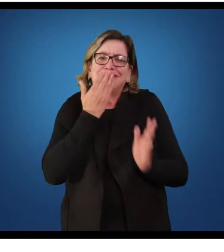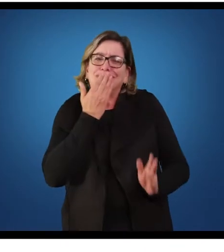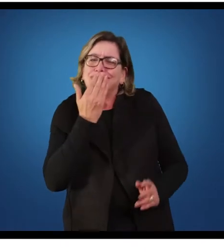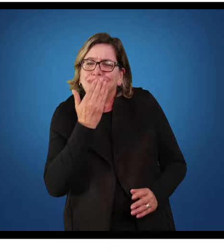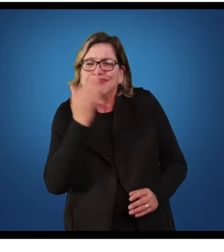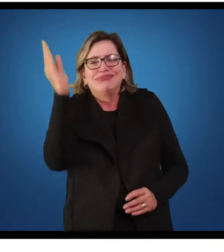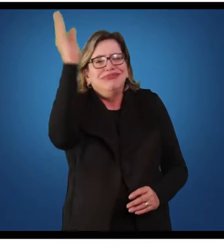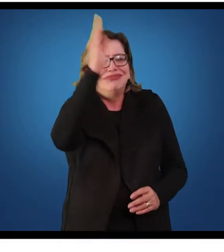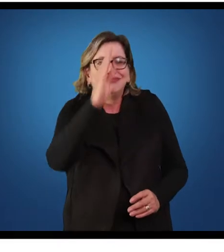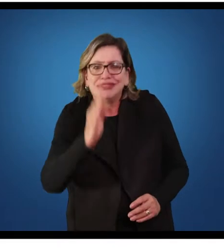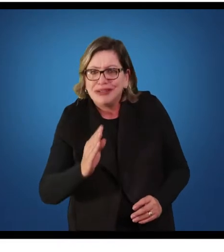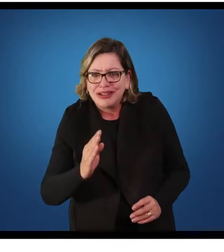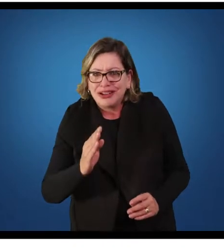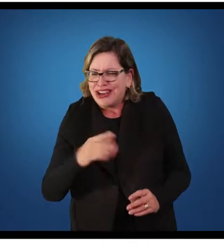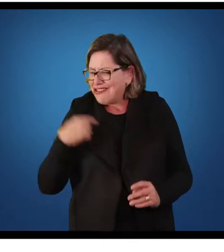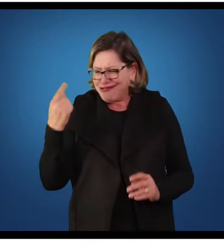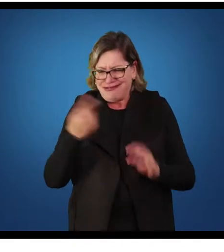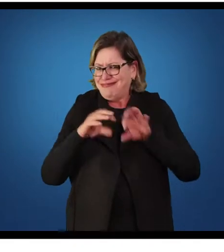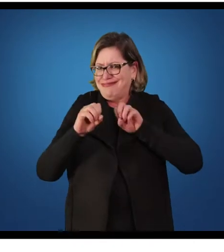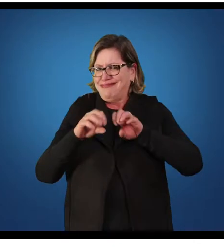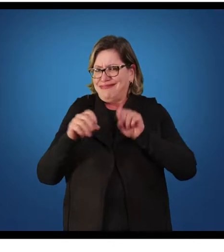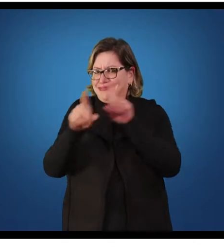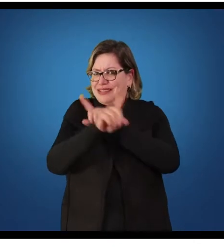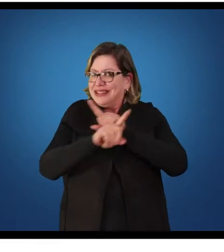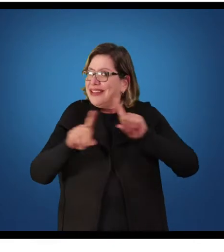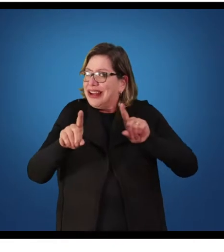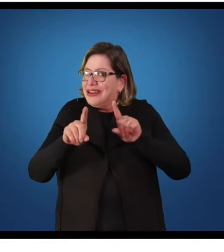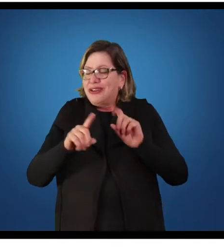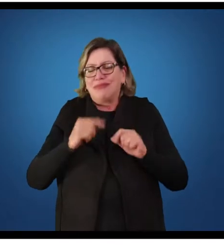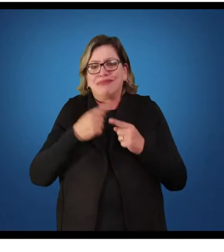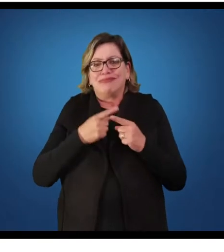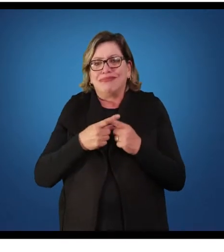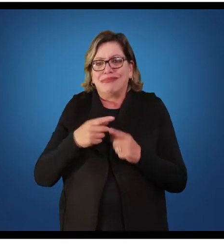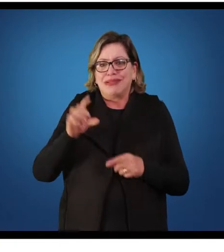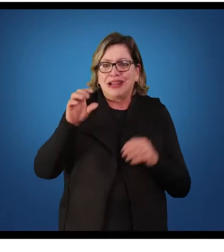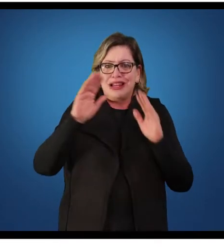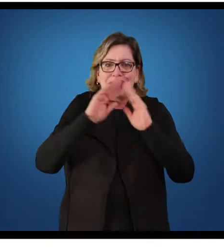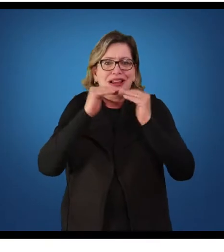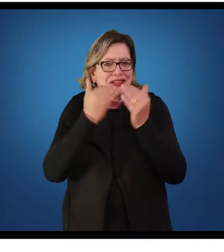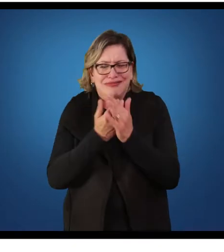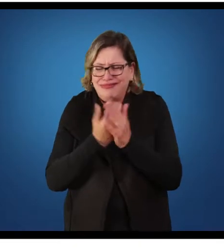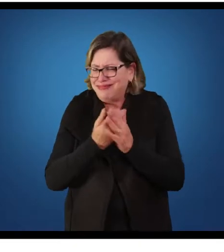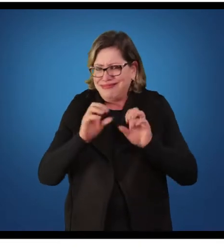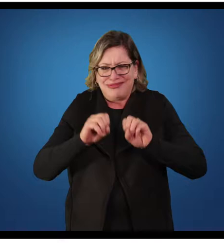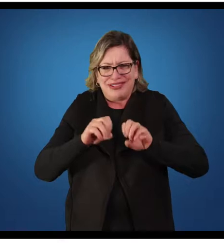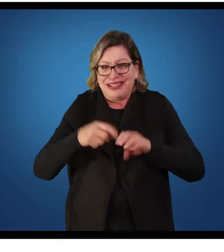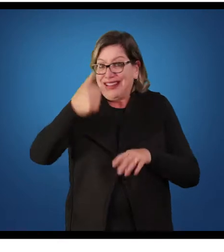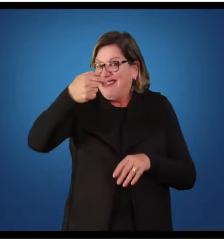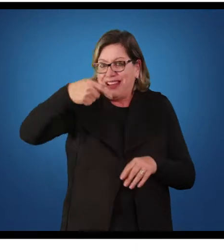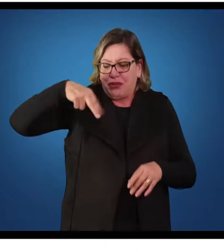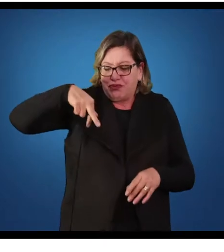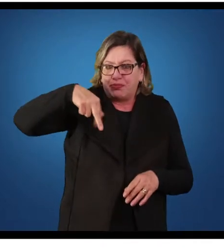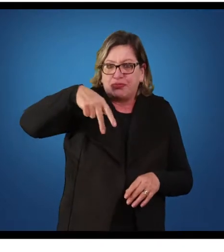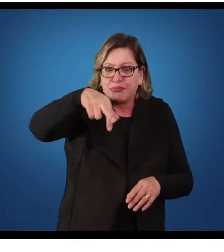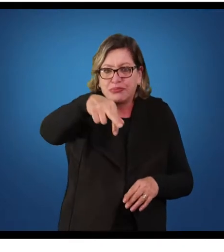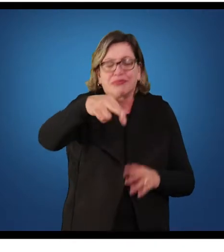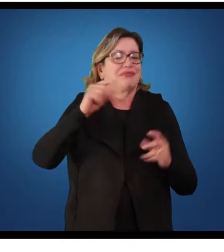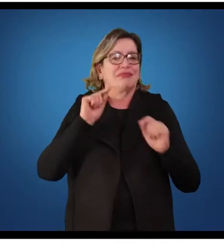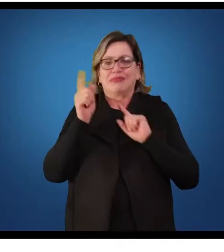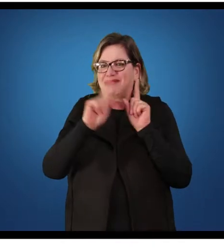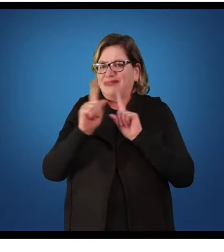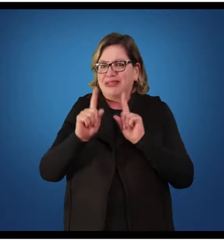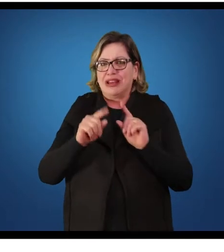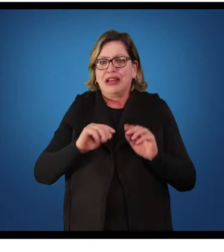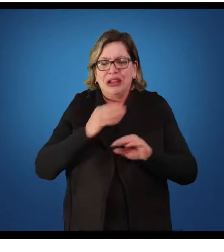certo? Então não vamos trabalhar isso porque esse enfoque na escola não iremos trabalhar, certo? Não iremos trabalhar